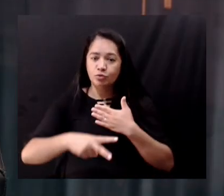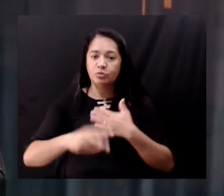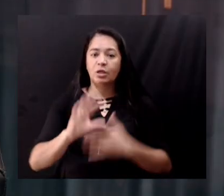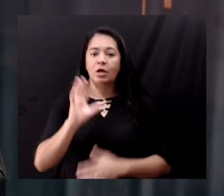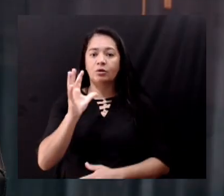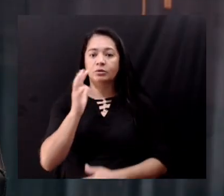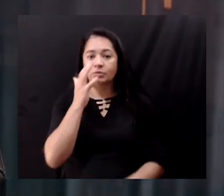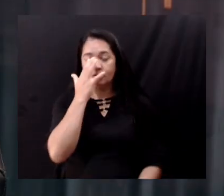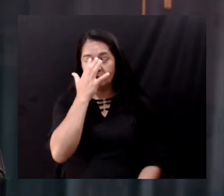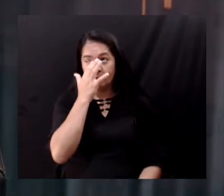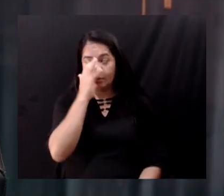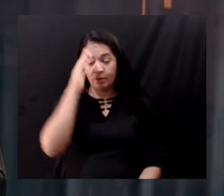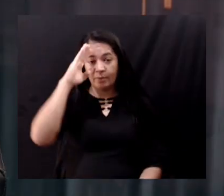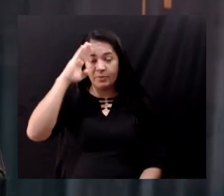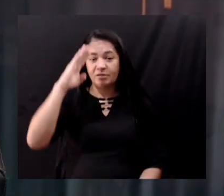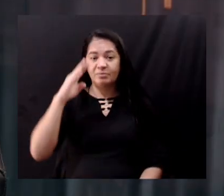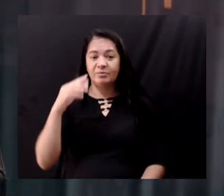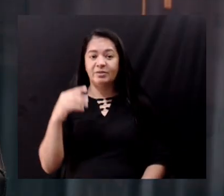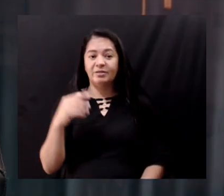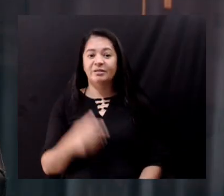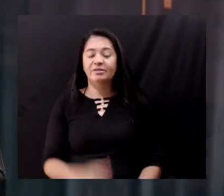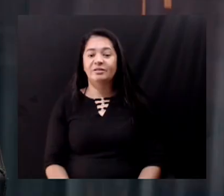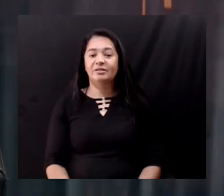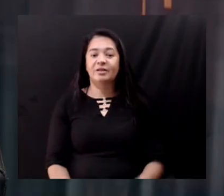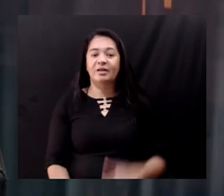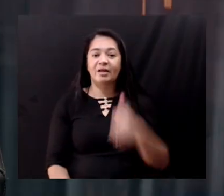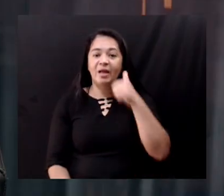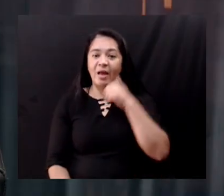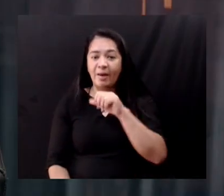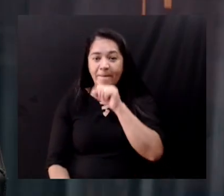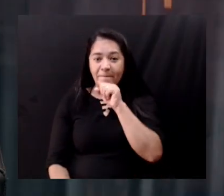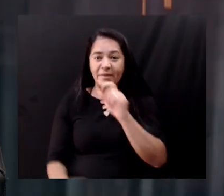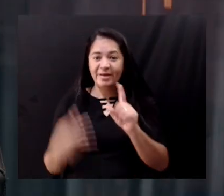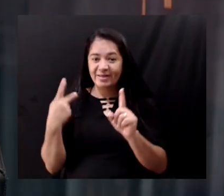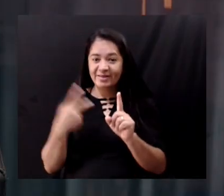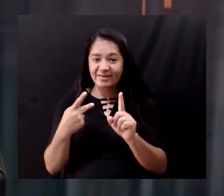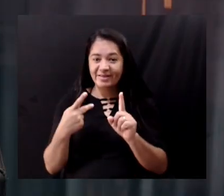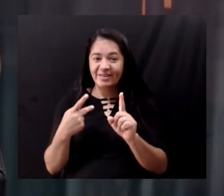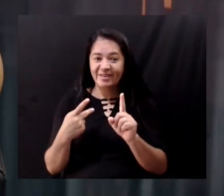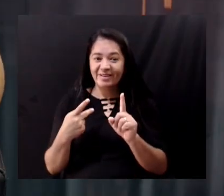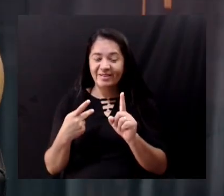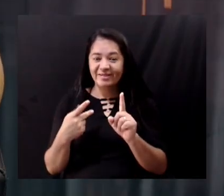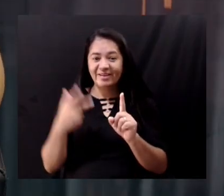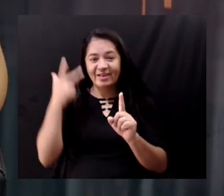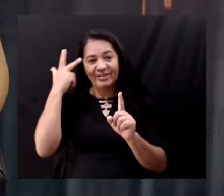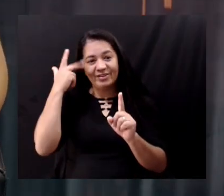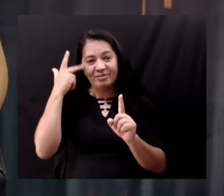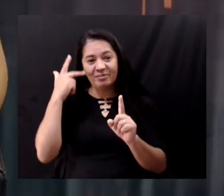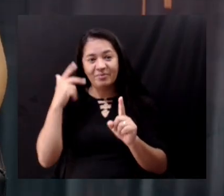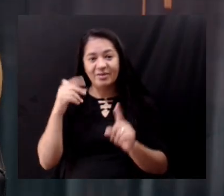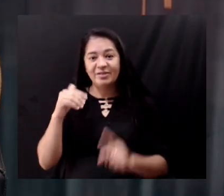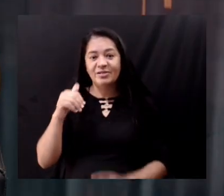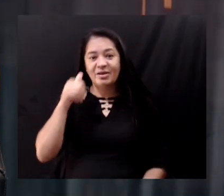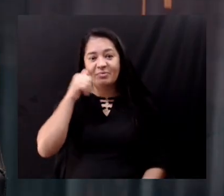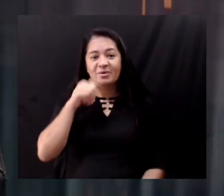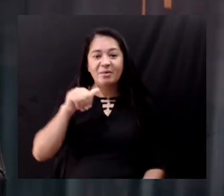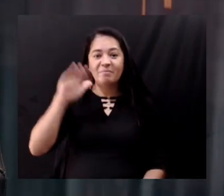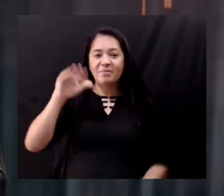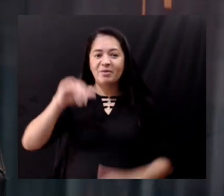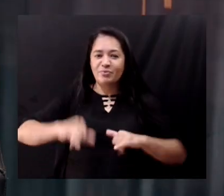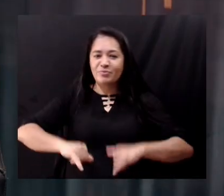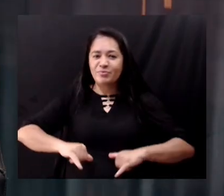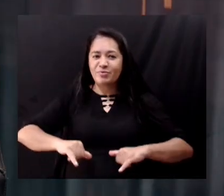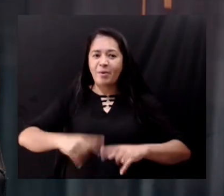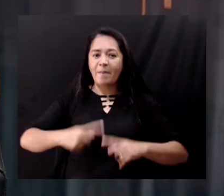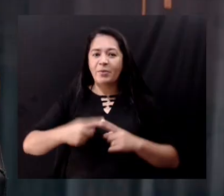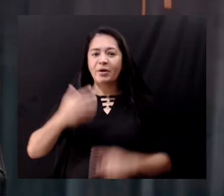mãe dele, que é uma mulher que a gente sabe que são normalmente as que Ah, mais sofrem, né, com o aham. consumo excessivo ali, Sim. a gente